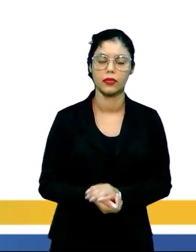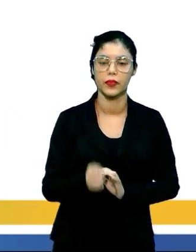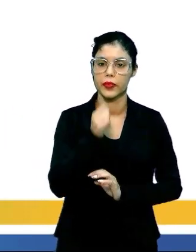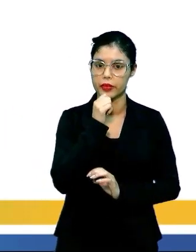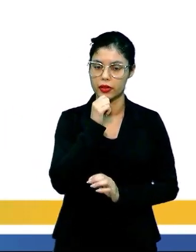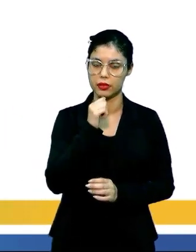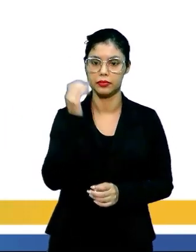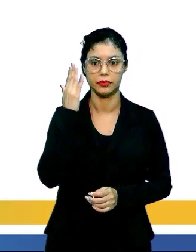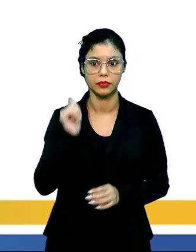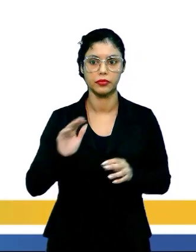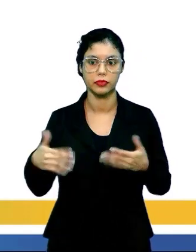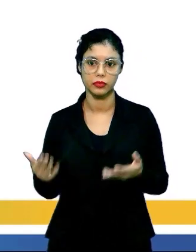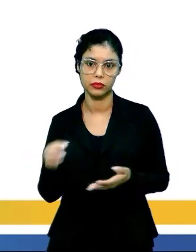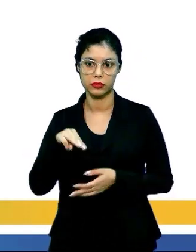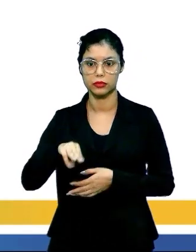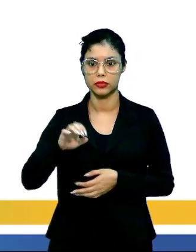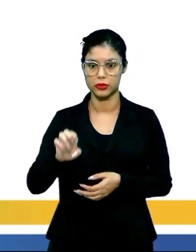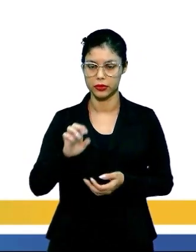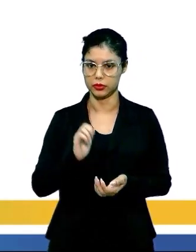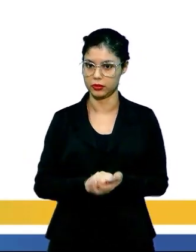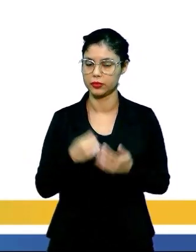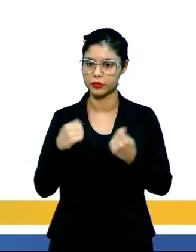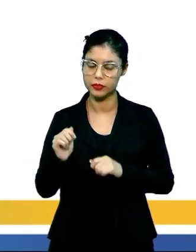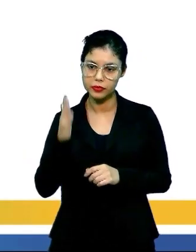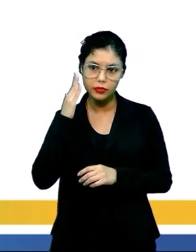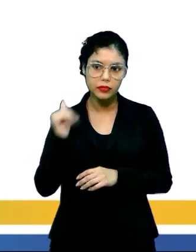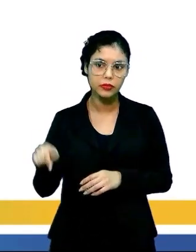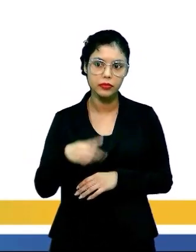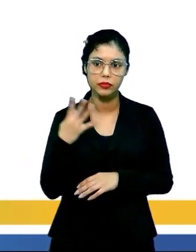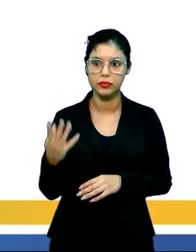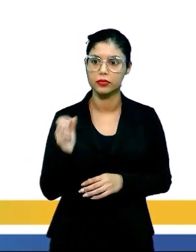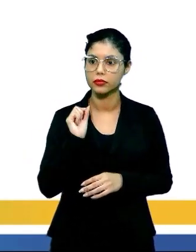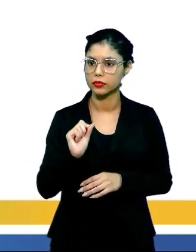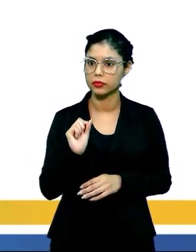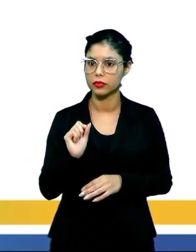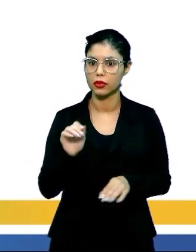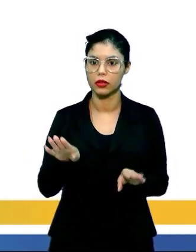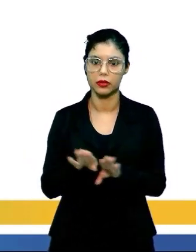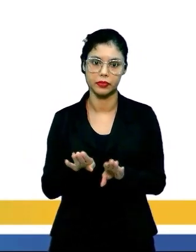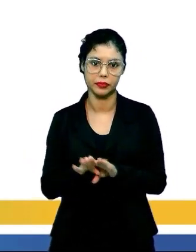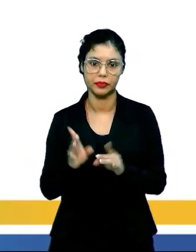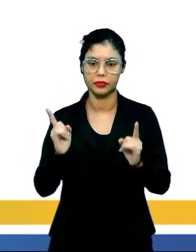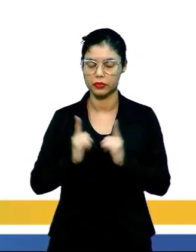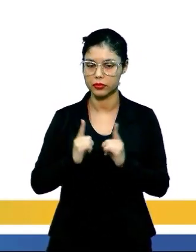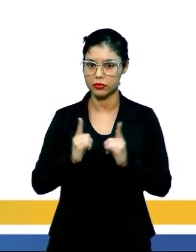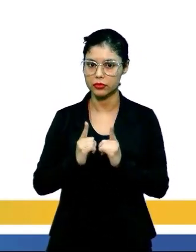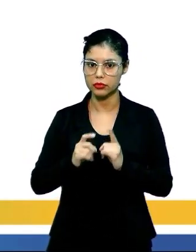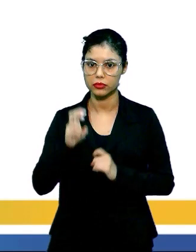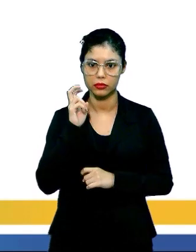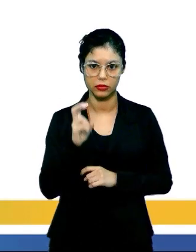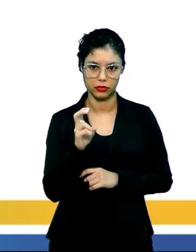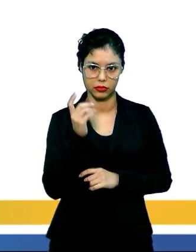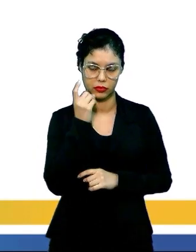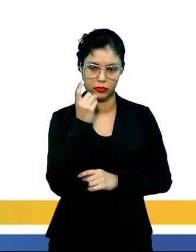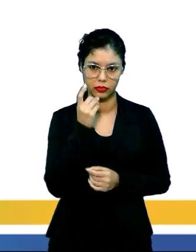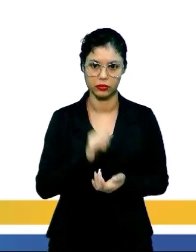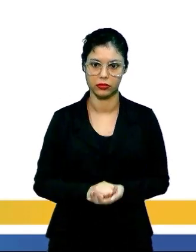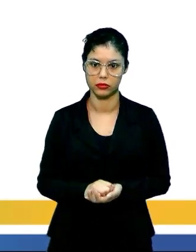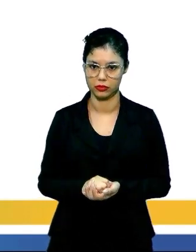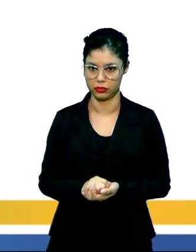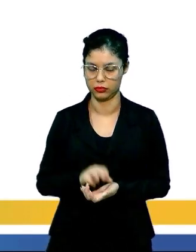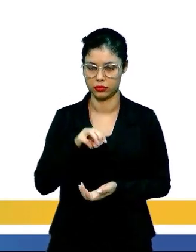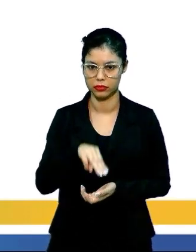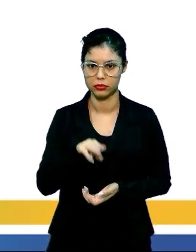Apesar de já saber qual é a média, precisamos primeiro saber a quantidade de clientes que foi atendido no 5º dia útil. Então, ó,